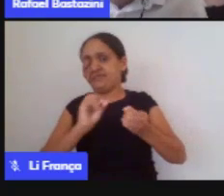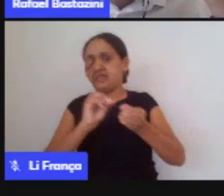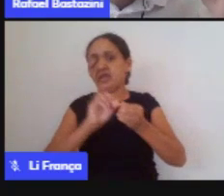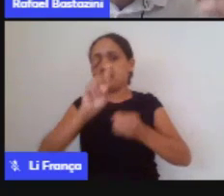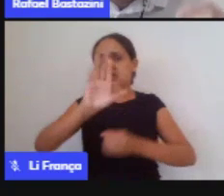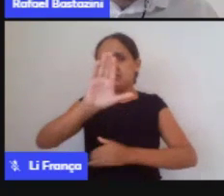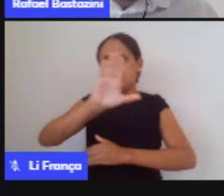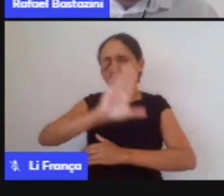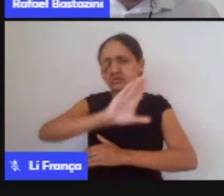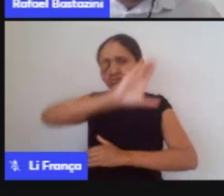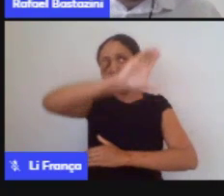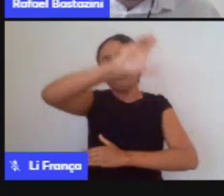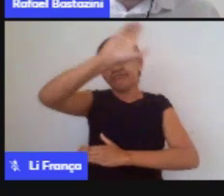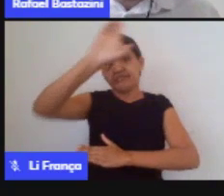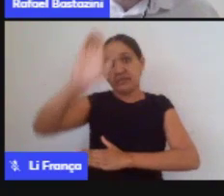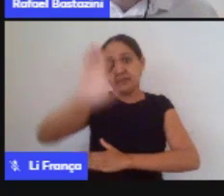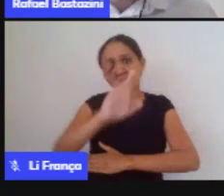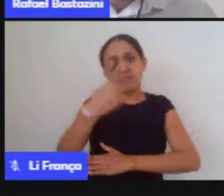eu tenho,